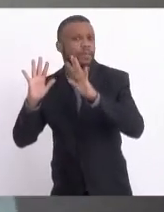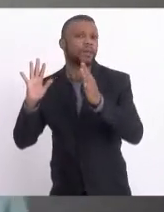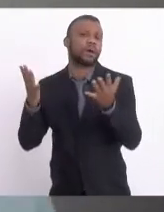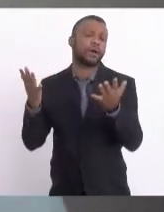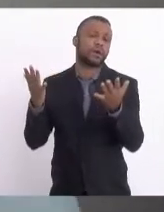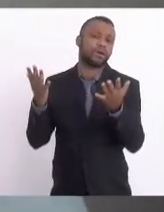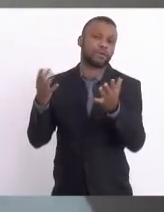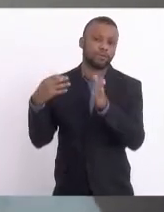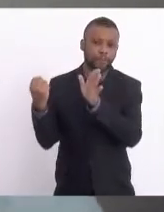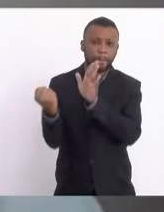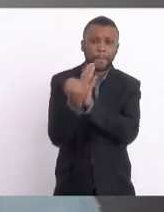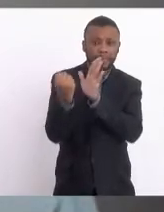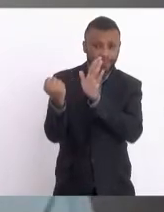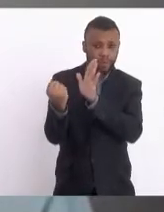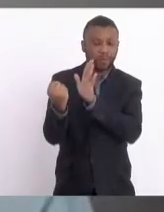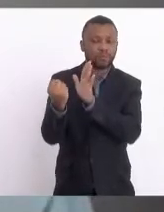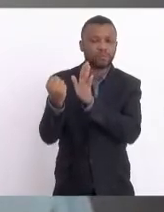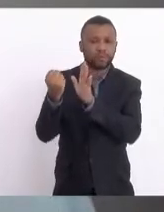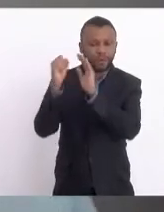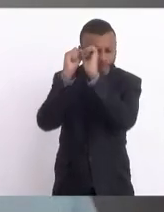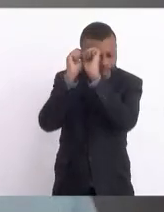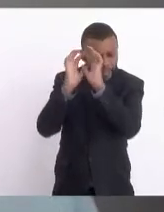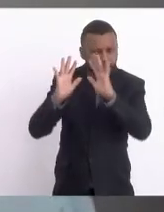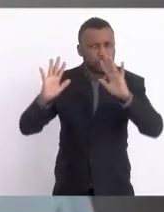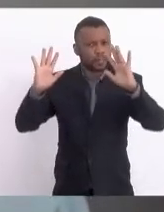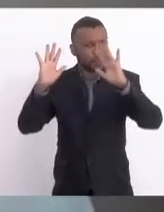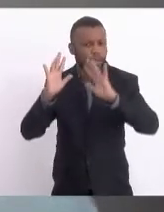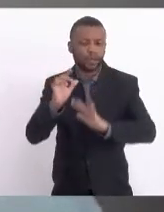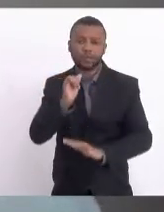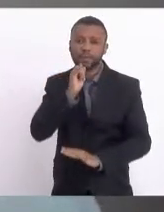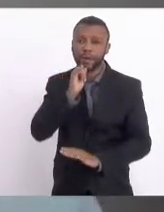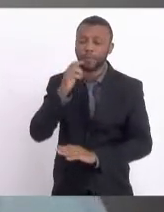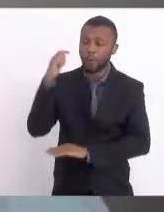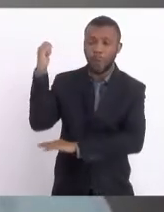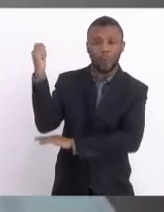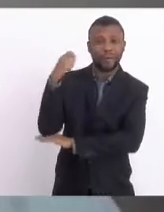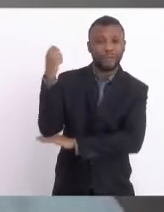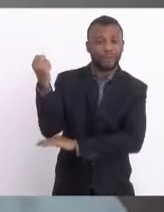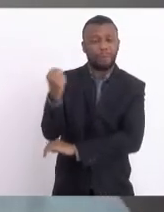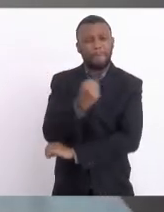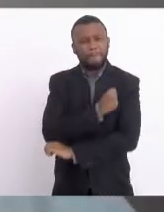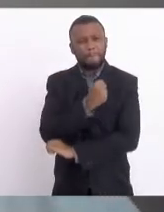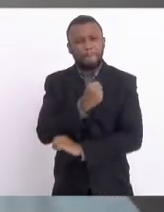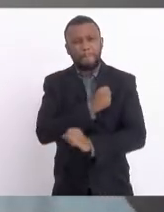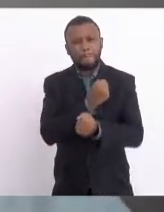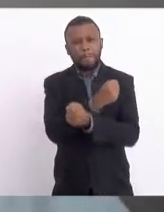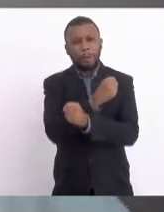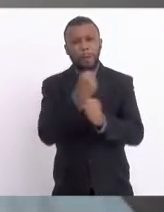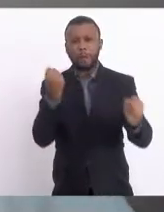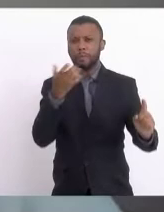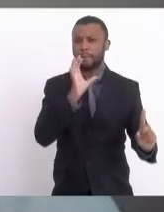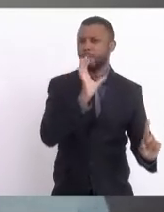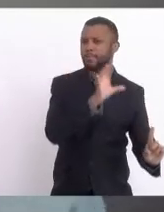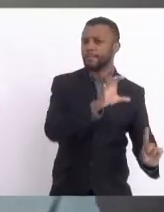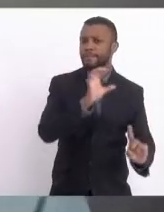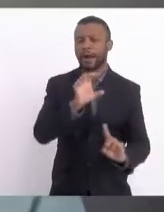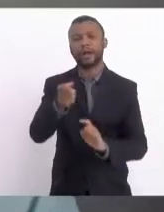como patrimônio material. Por exemplo, o Rock in Rio é um grande evento, com um grande impacto social, econômico,